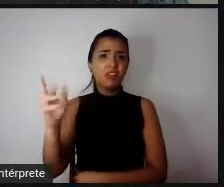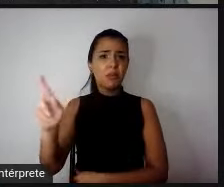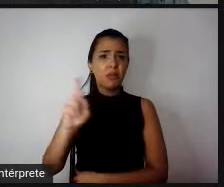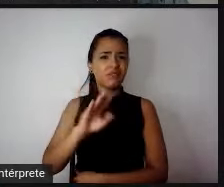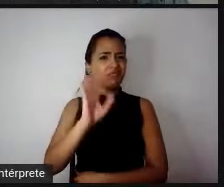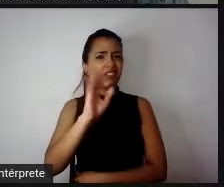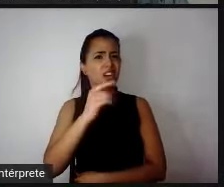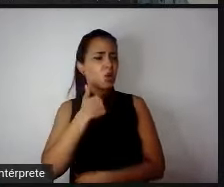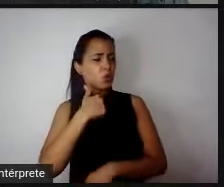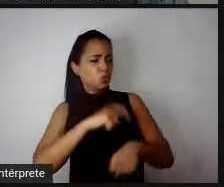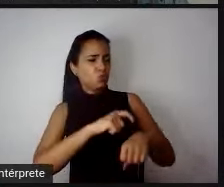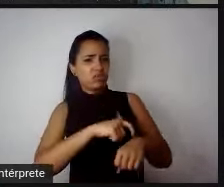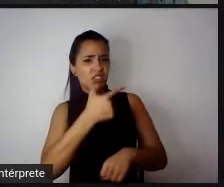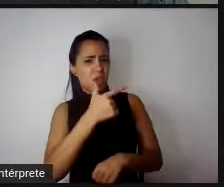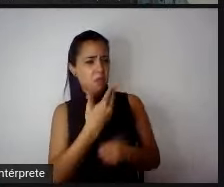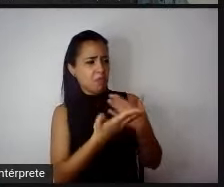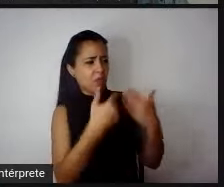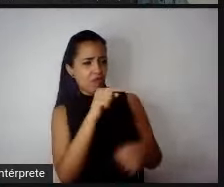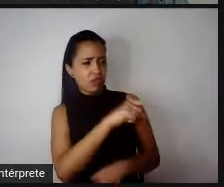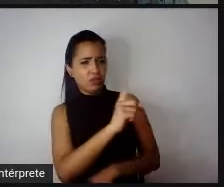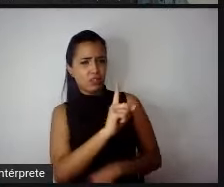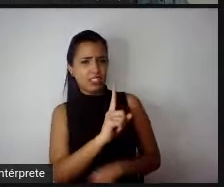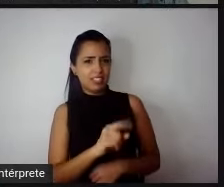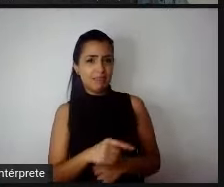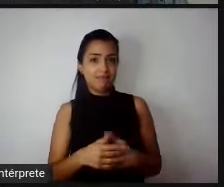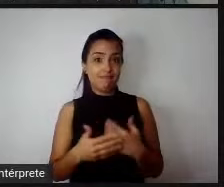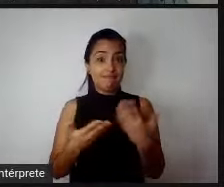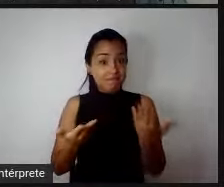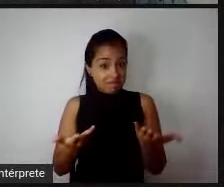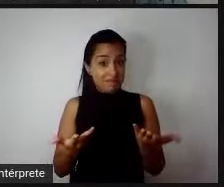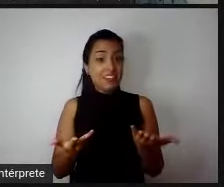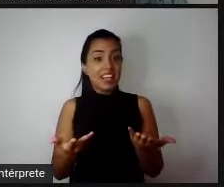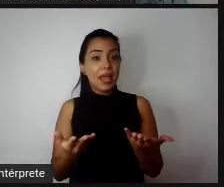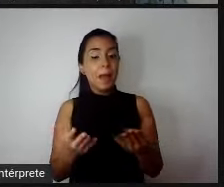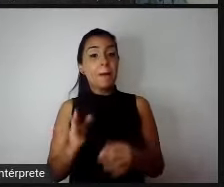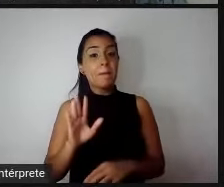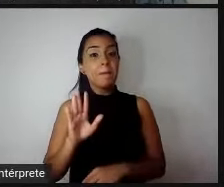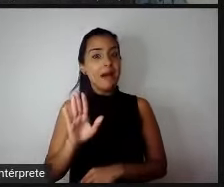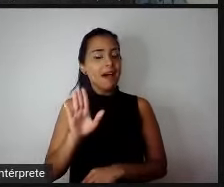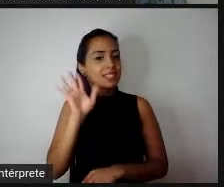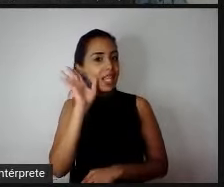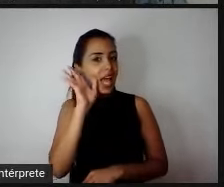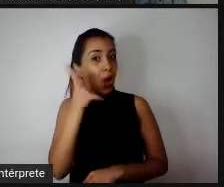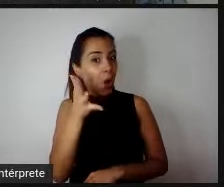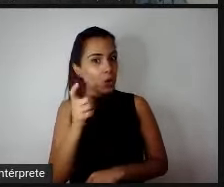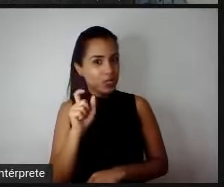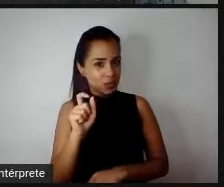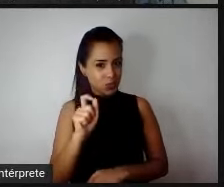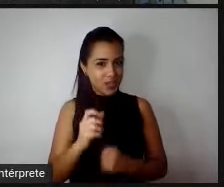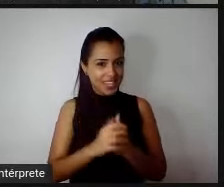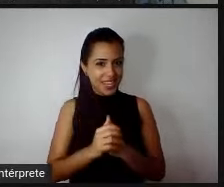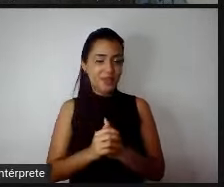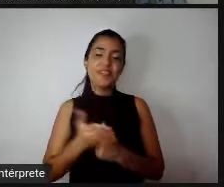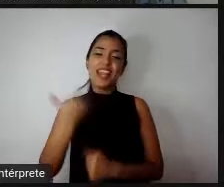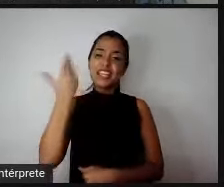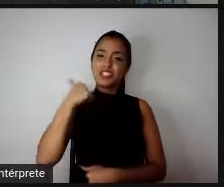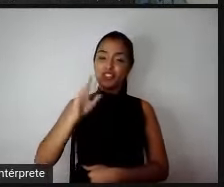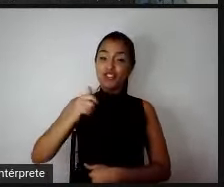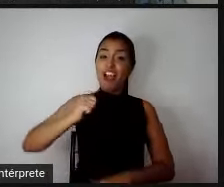você, mas thanks for calling. Bom, o que aconteceu? Que eu não fui atriz